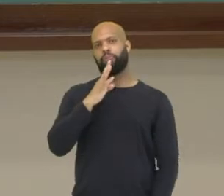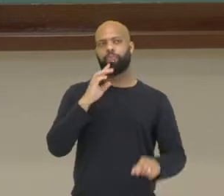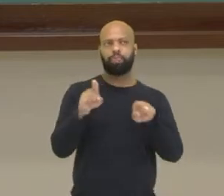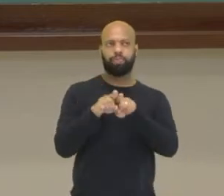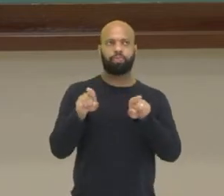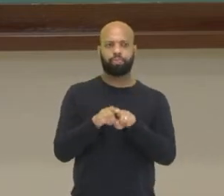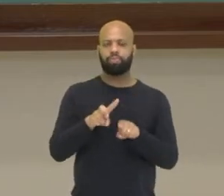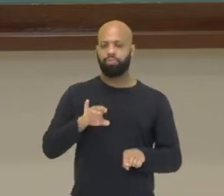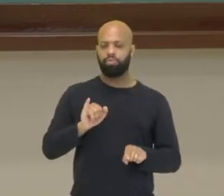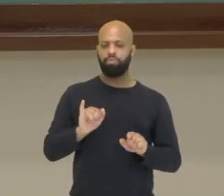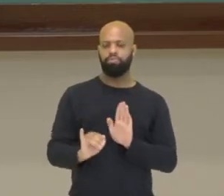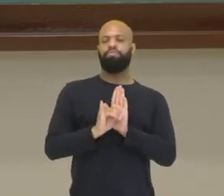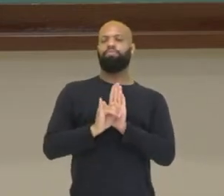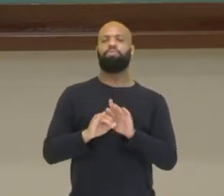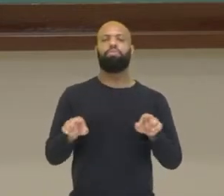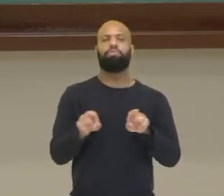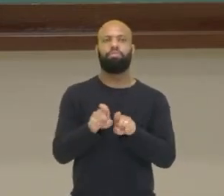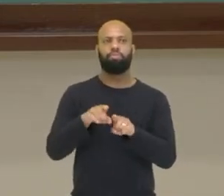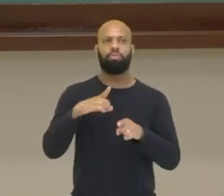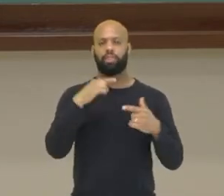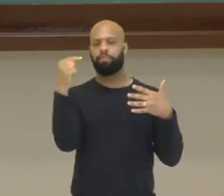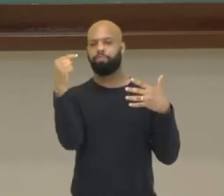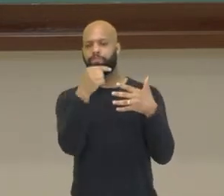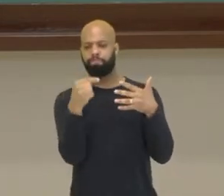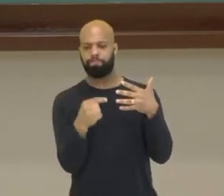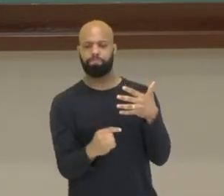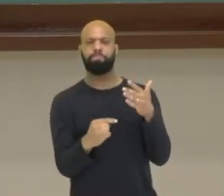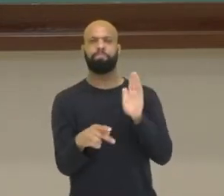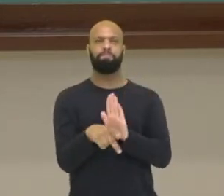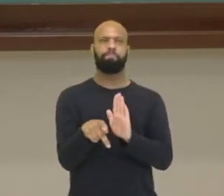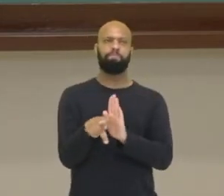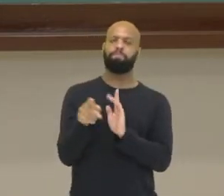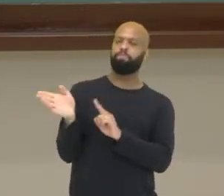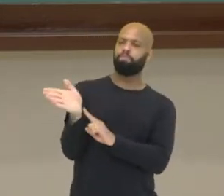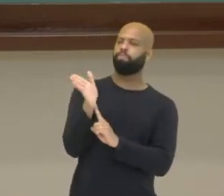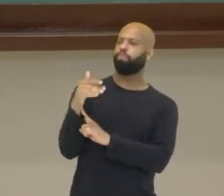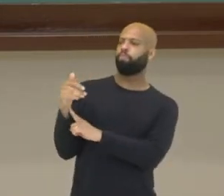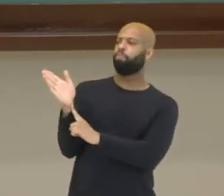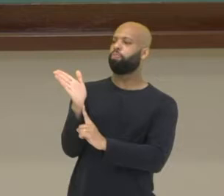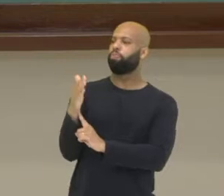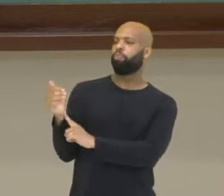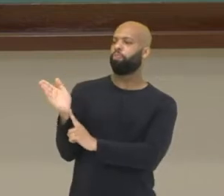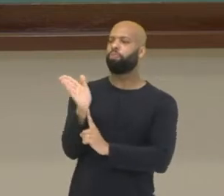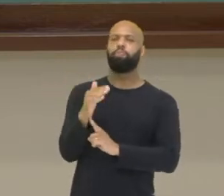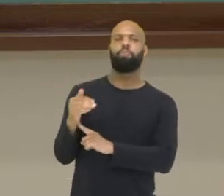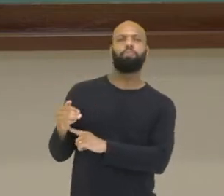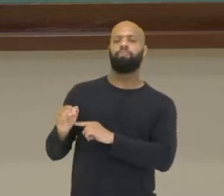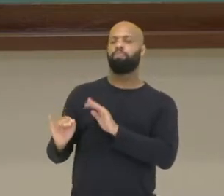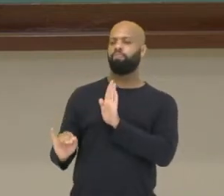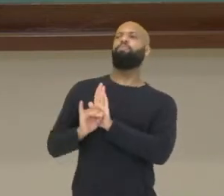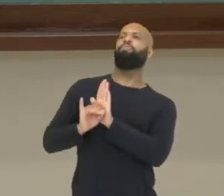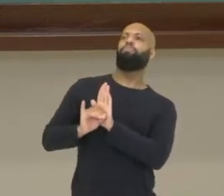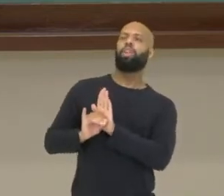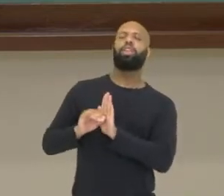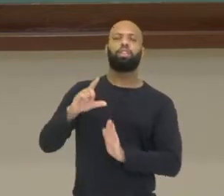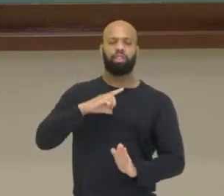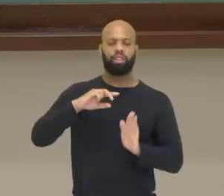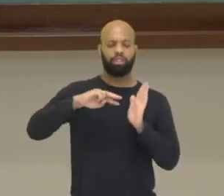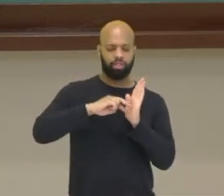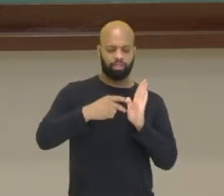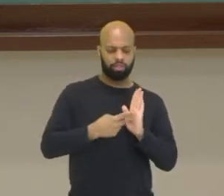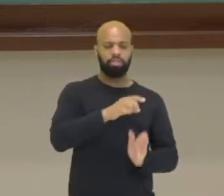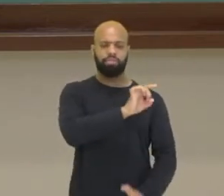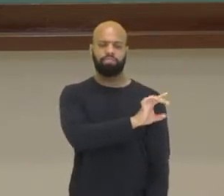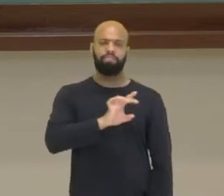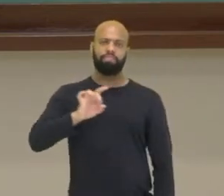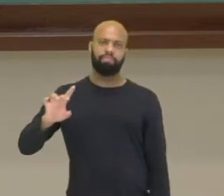nos identificar, né? Os elementos que compõem a nossa bandeira nos identificam e possuem um significado, cada